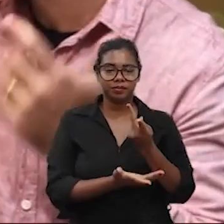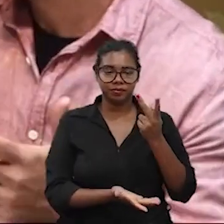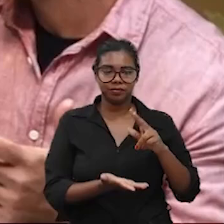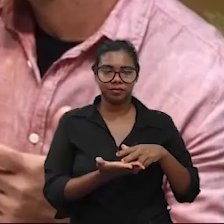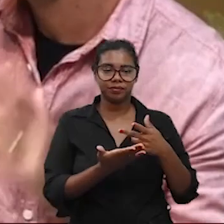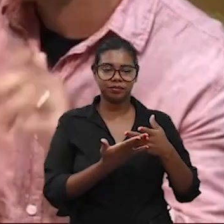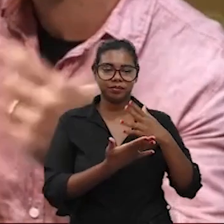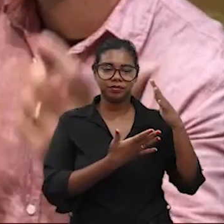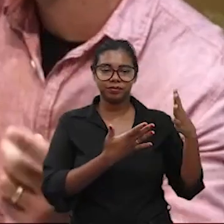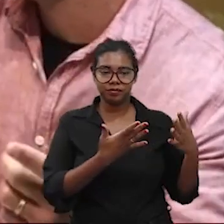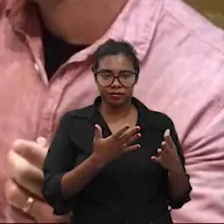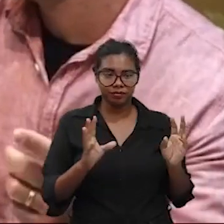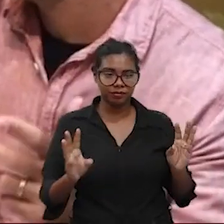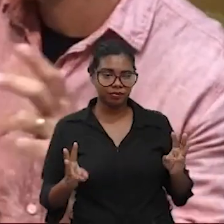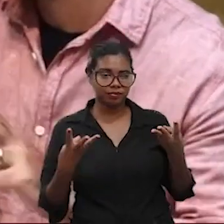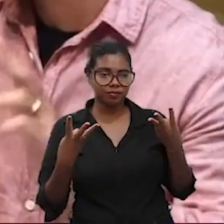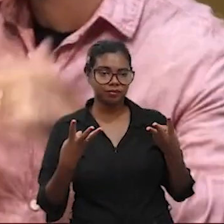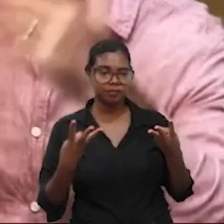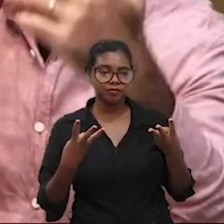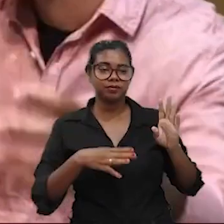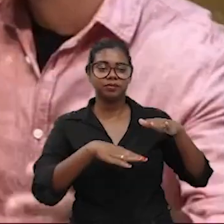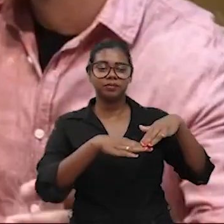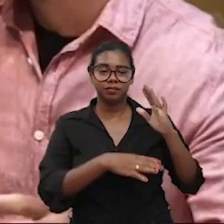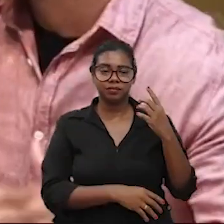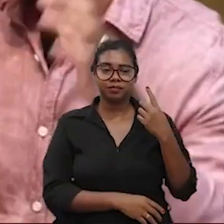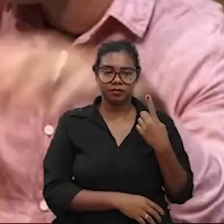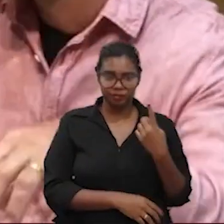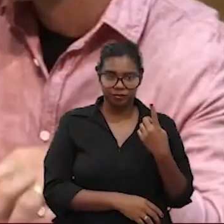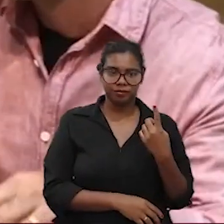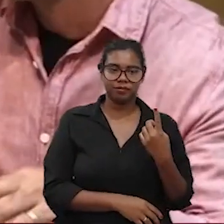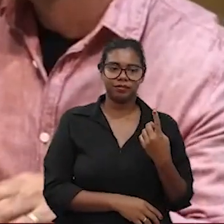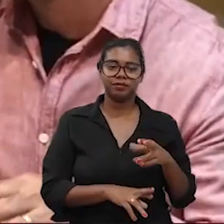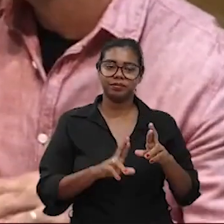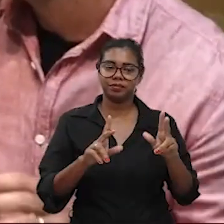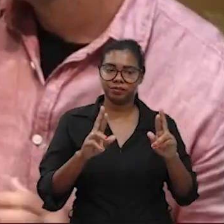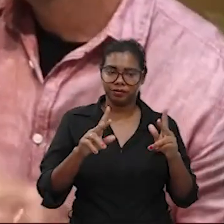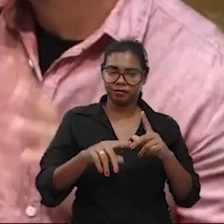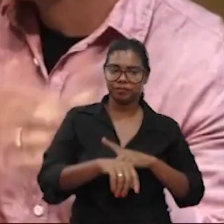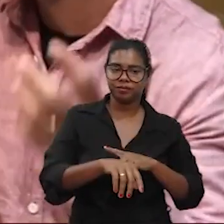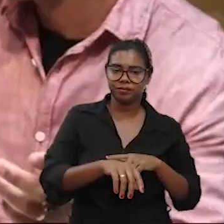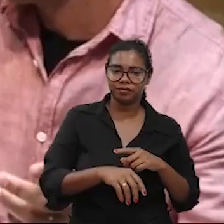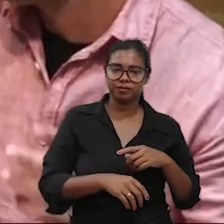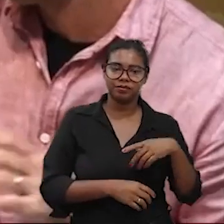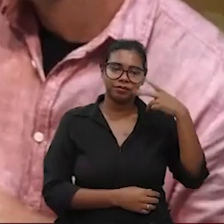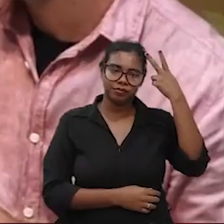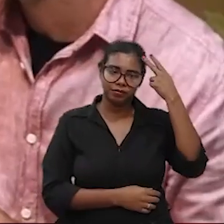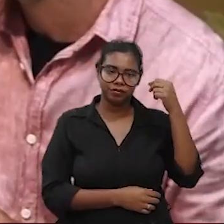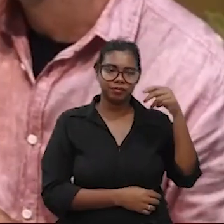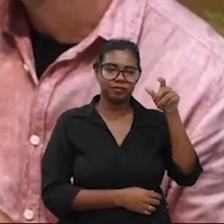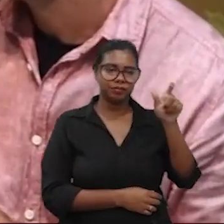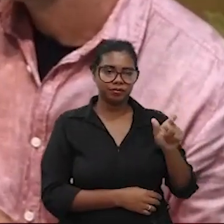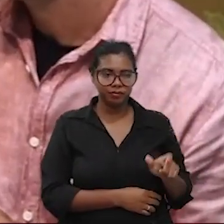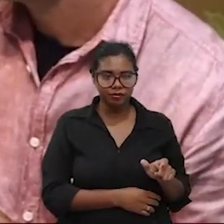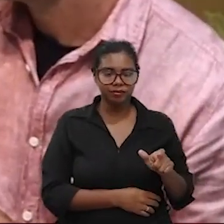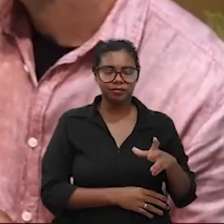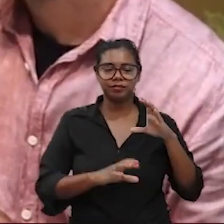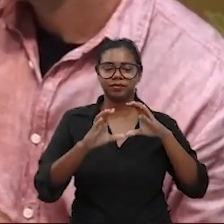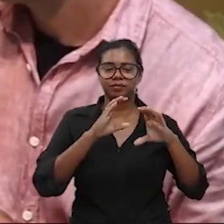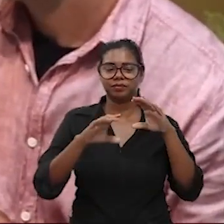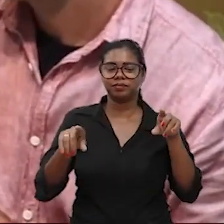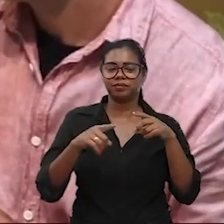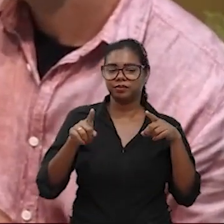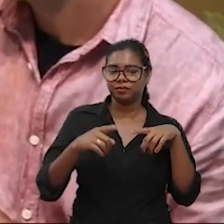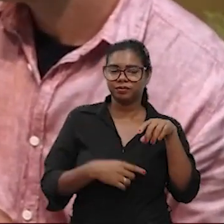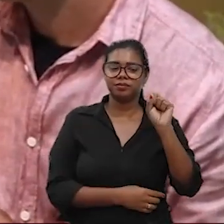do mesmo artista mais de uma vez, assim, em momentos diferentes, mas do mesmo artista? Sim. Repetir o artista, né? Digamos assim.